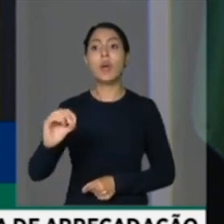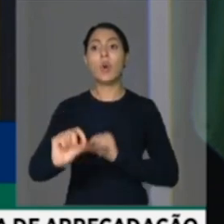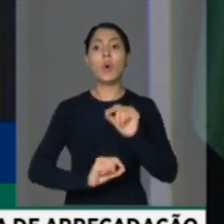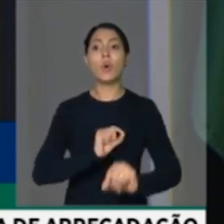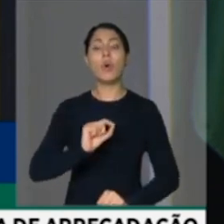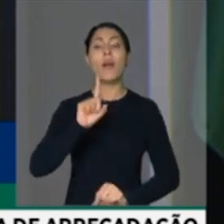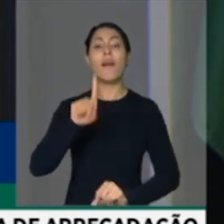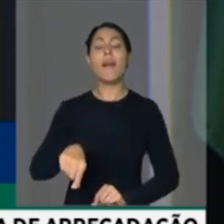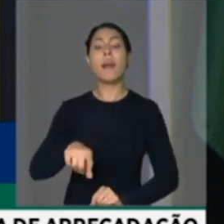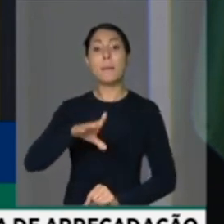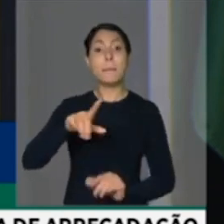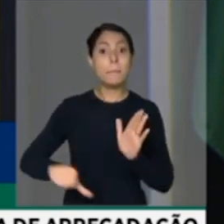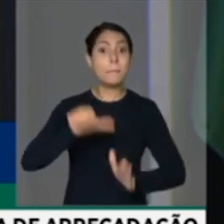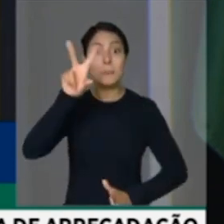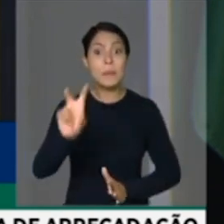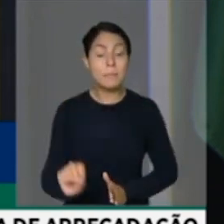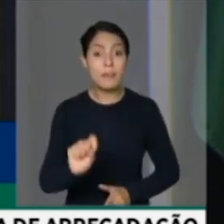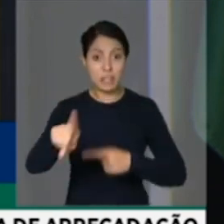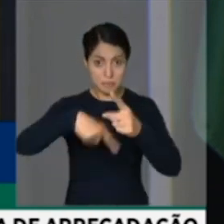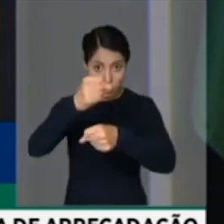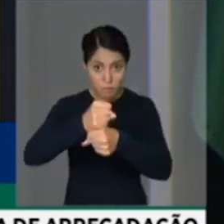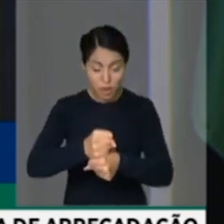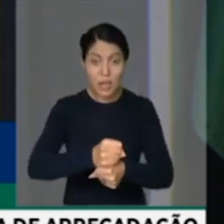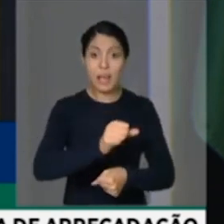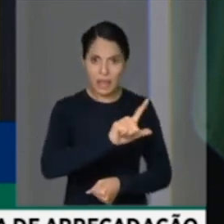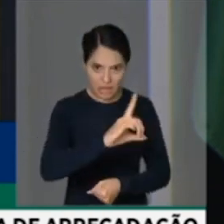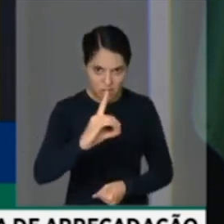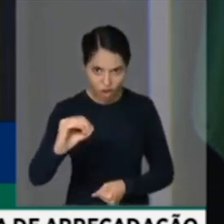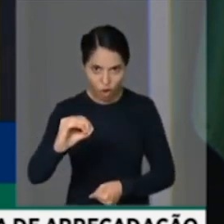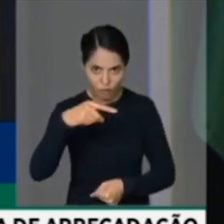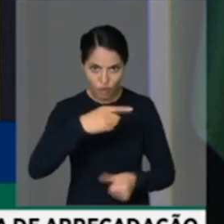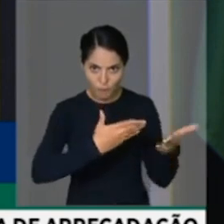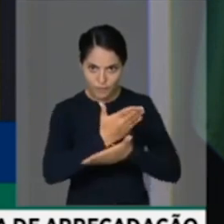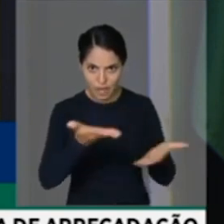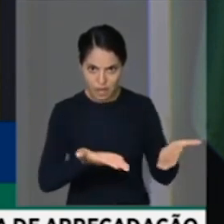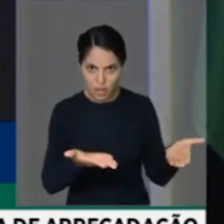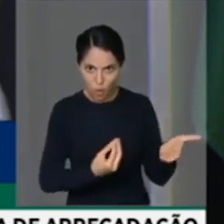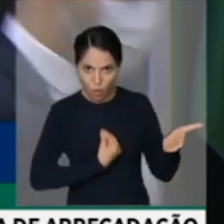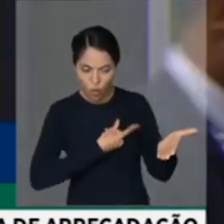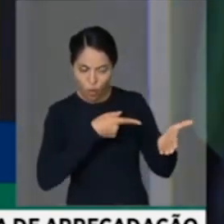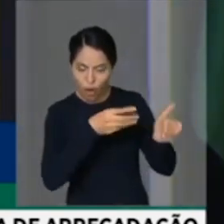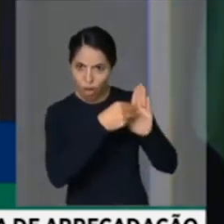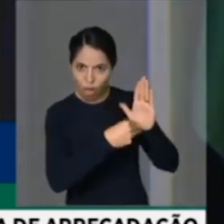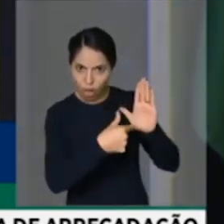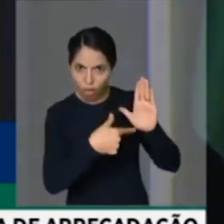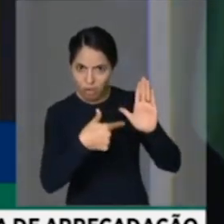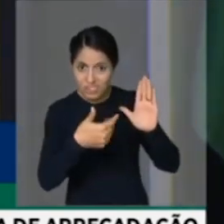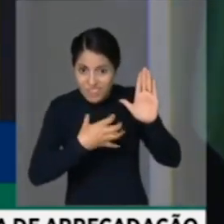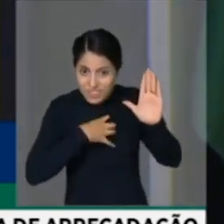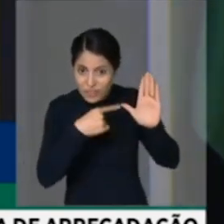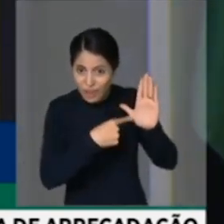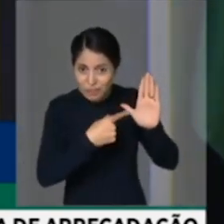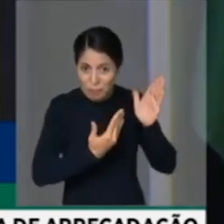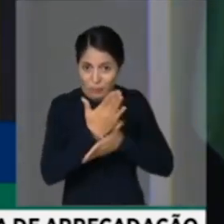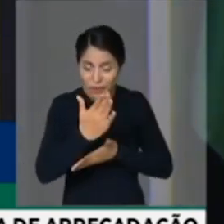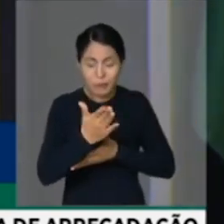é o fato de que pela primeira vez, no ano que vem, se a LDO for aprovada do jeito como está hoje, deputados, senadores e o presidente